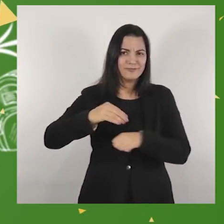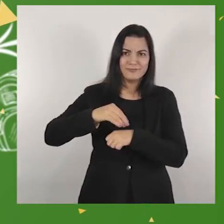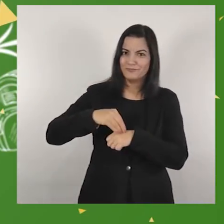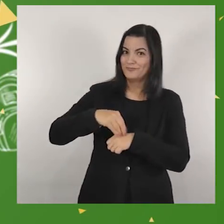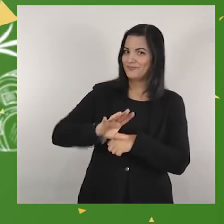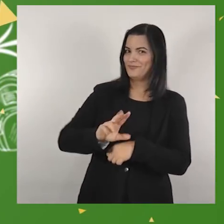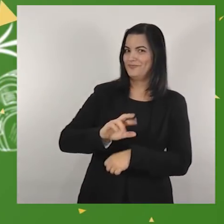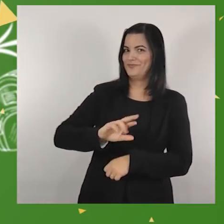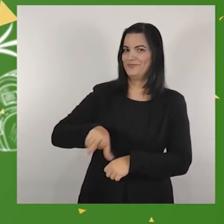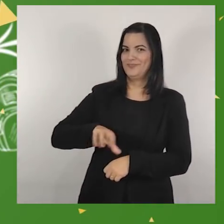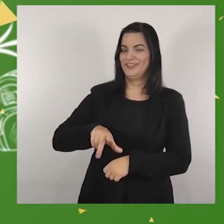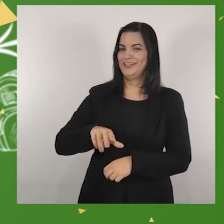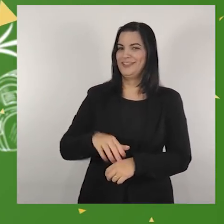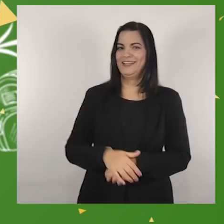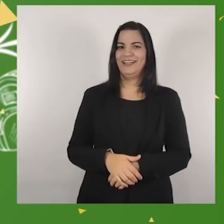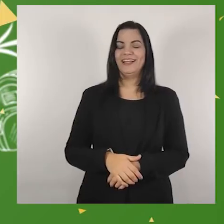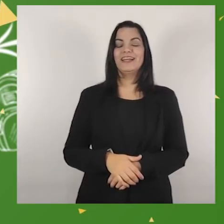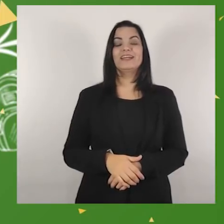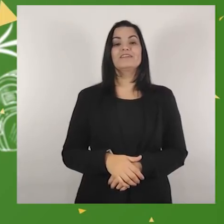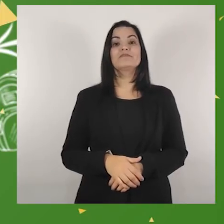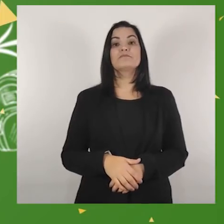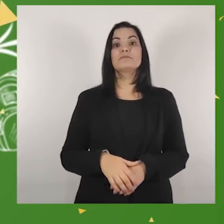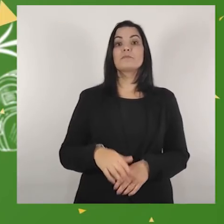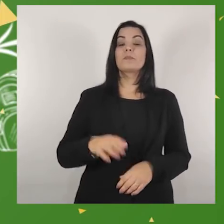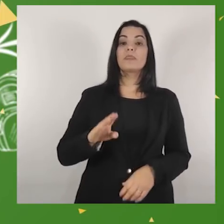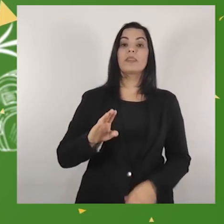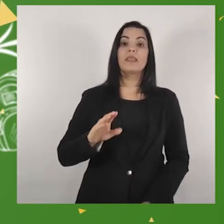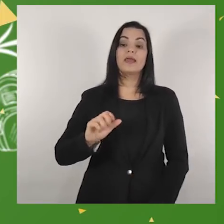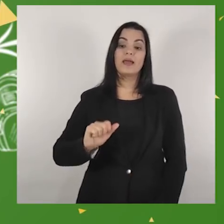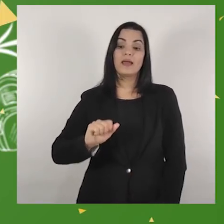Já tô te dando uma dica que eu acho que não é isso, viu?